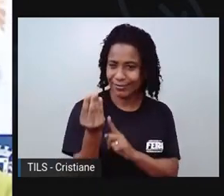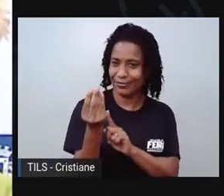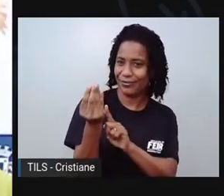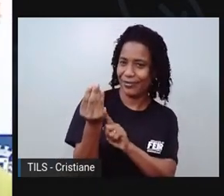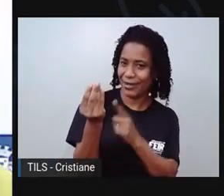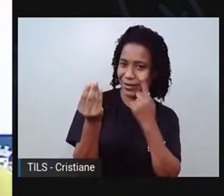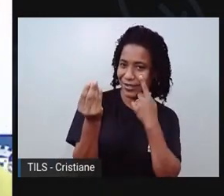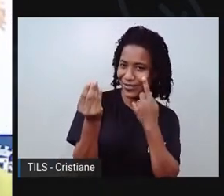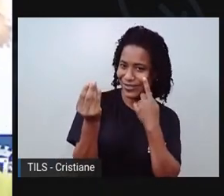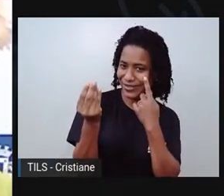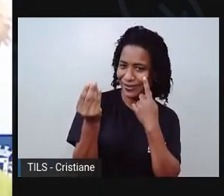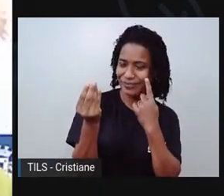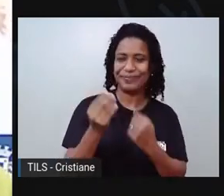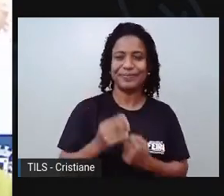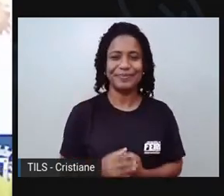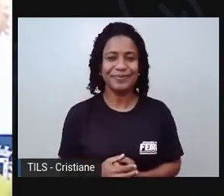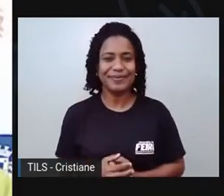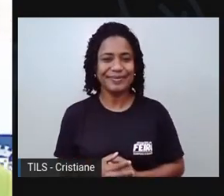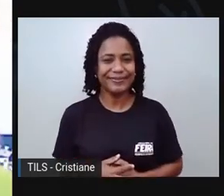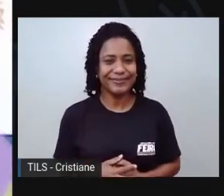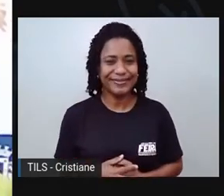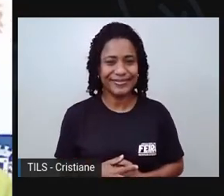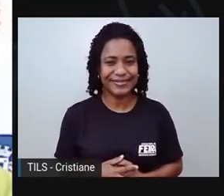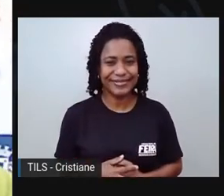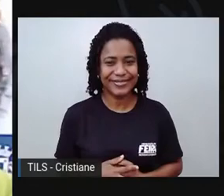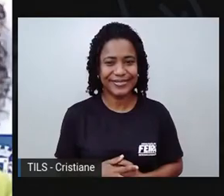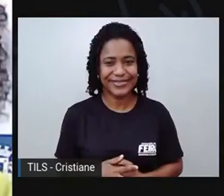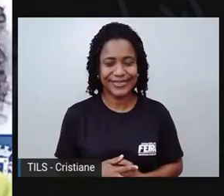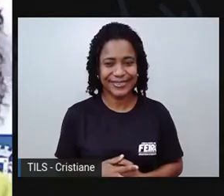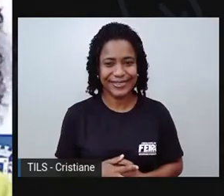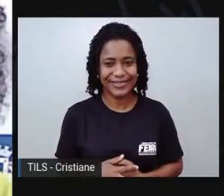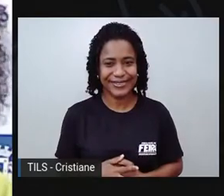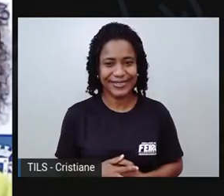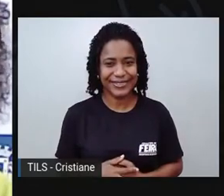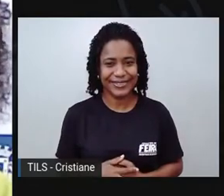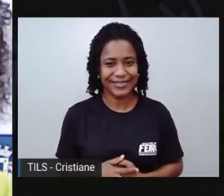tam. Tam, tam, tam, tam.